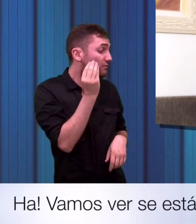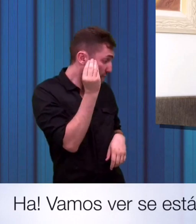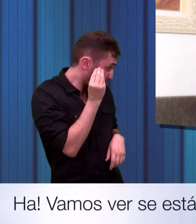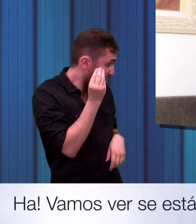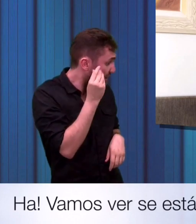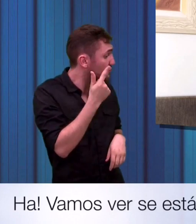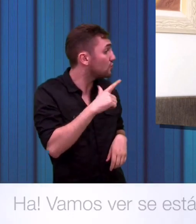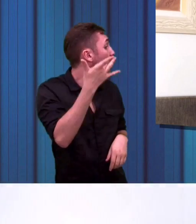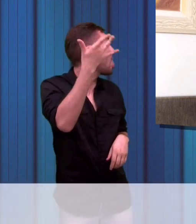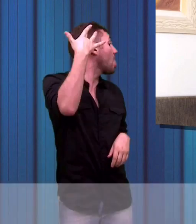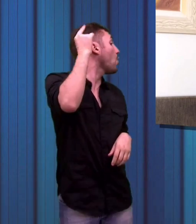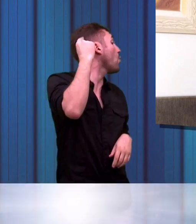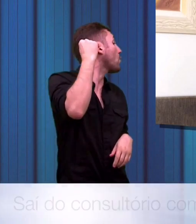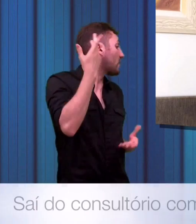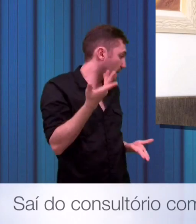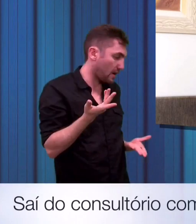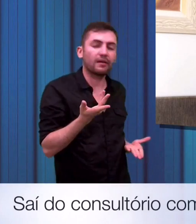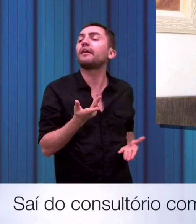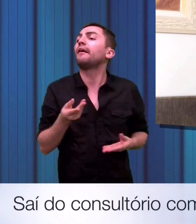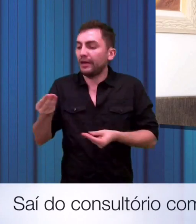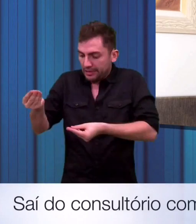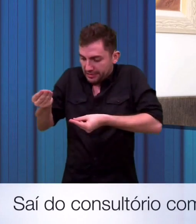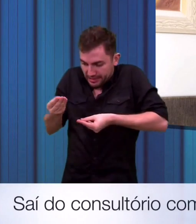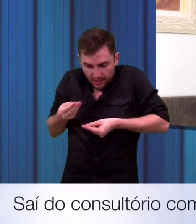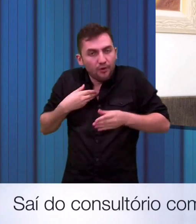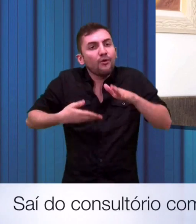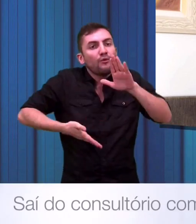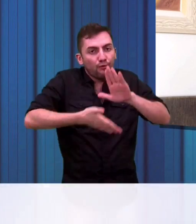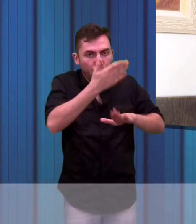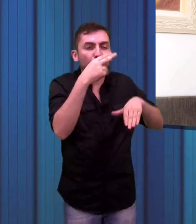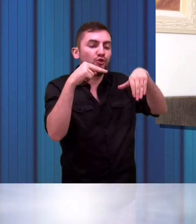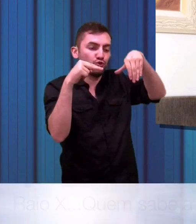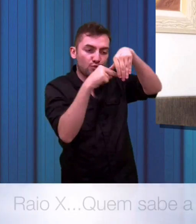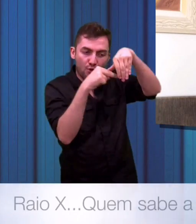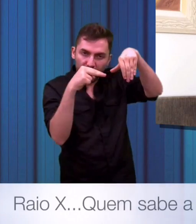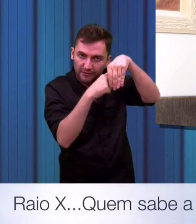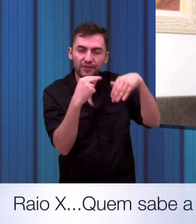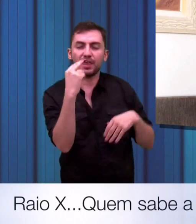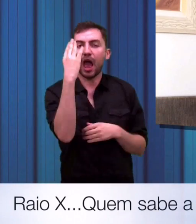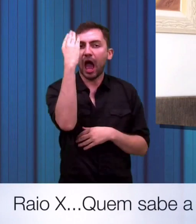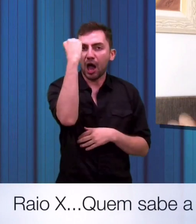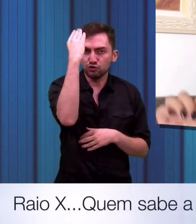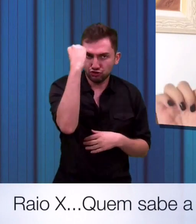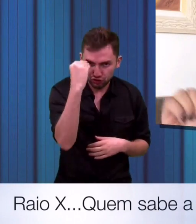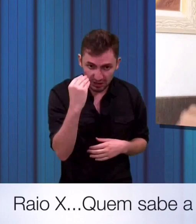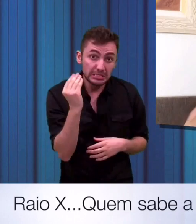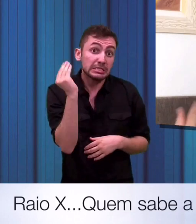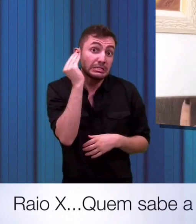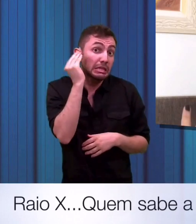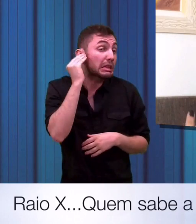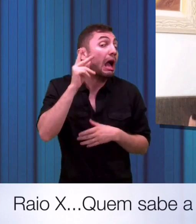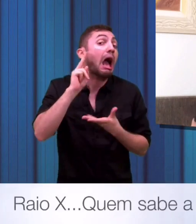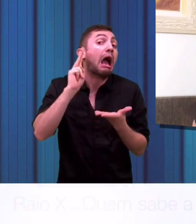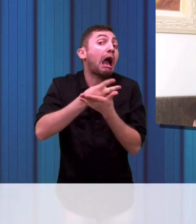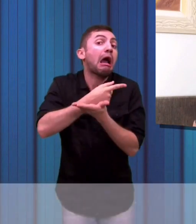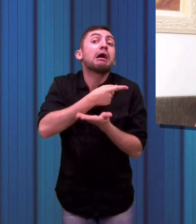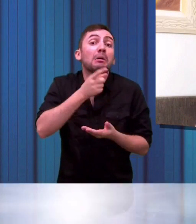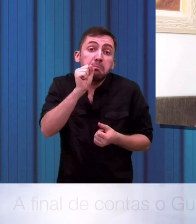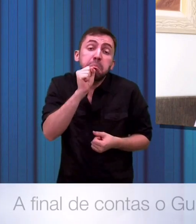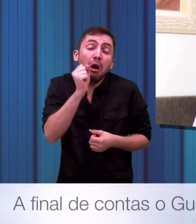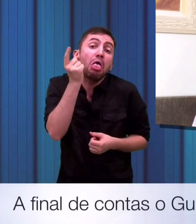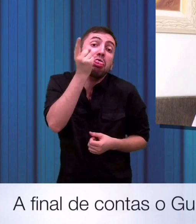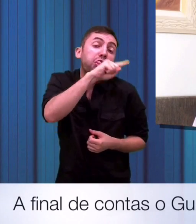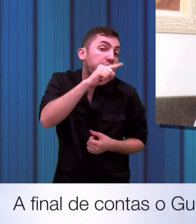Vamos ver se está tudo certo lá dentro. Saí do consultório com pedido de tomografia, raio-x. Quem sabe a parte interna saiu do